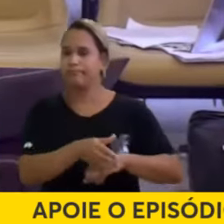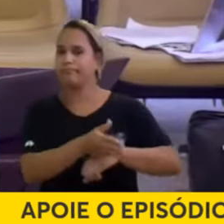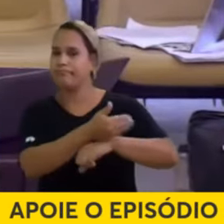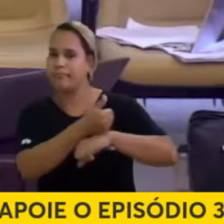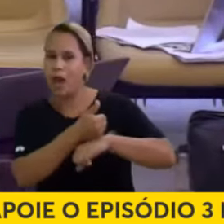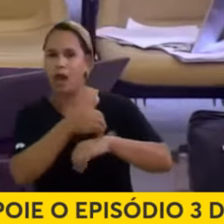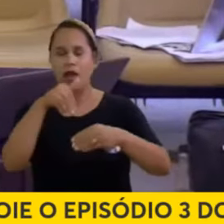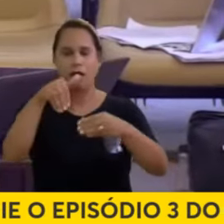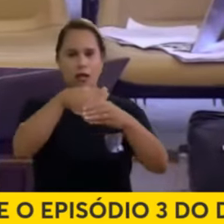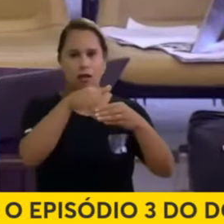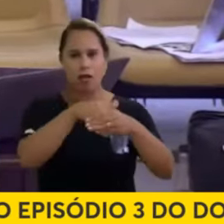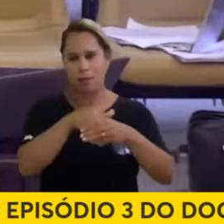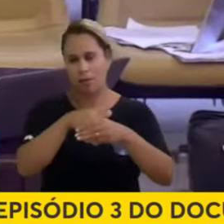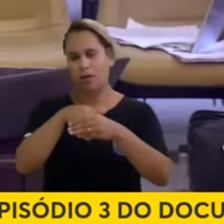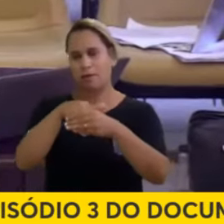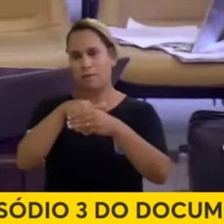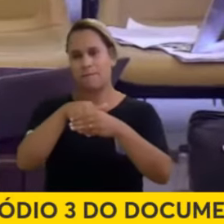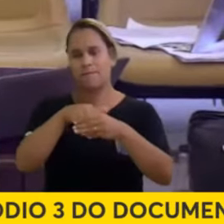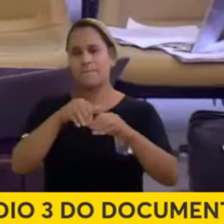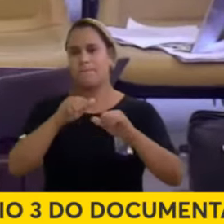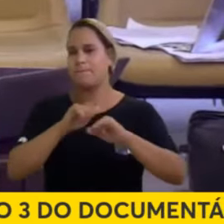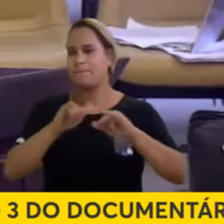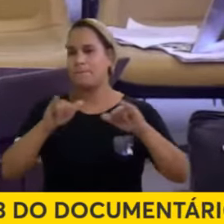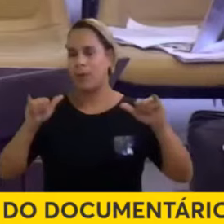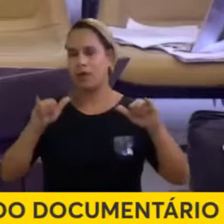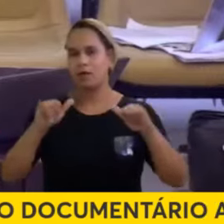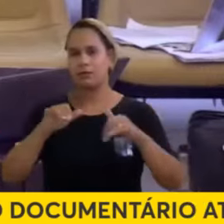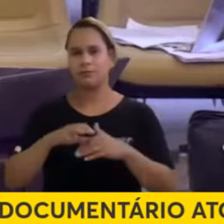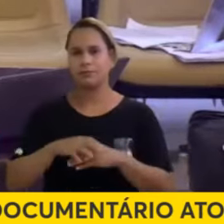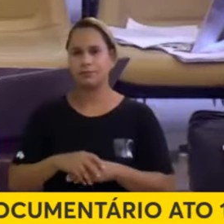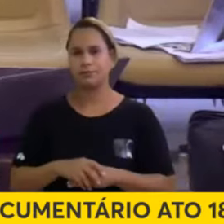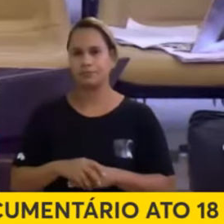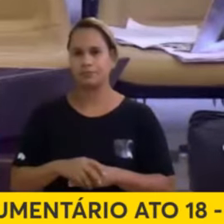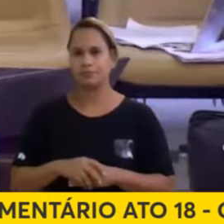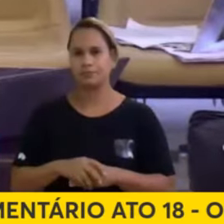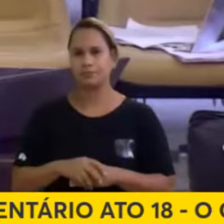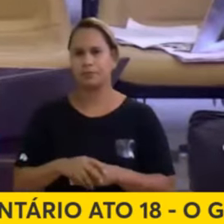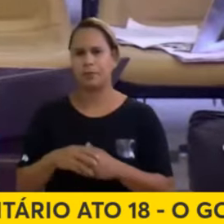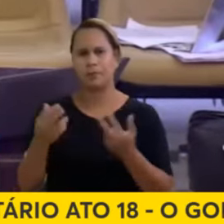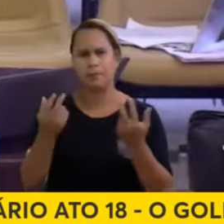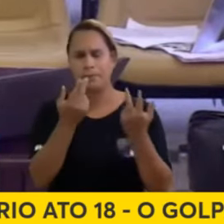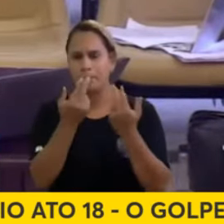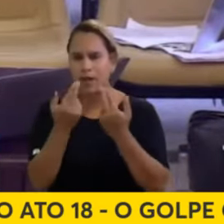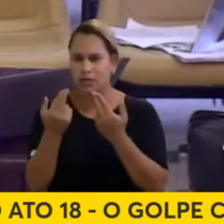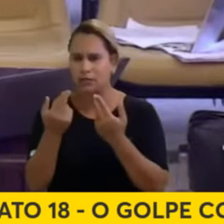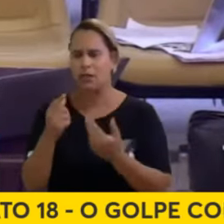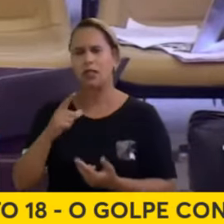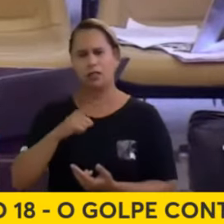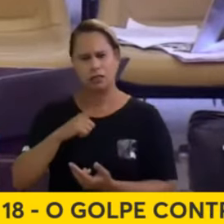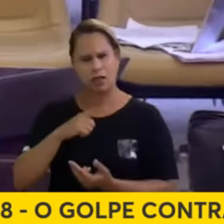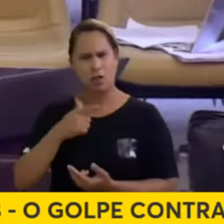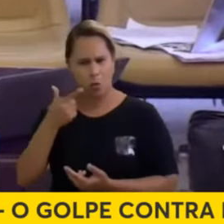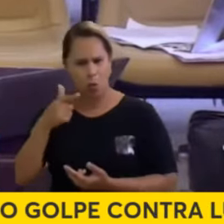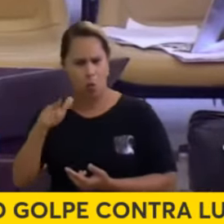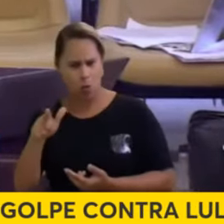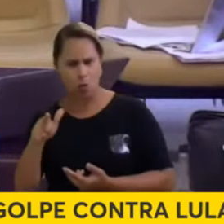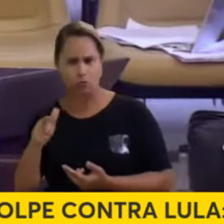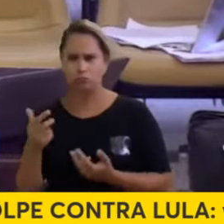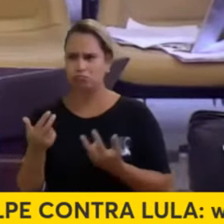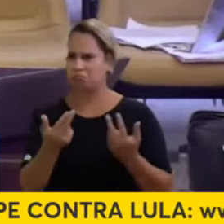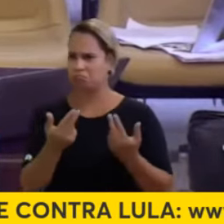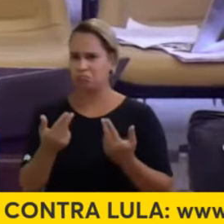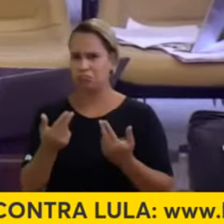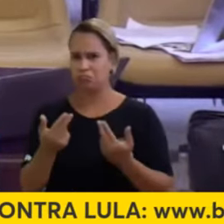pré-campanha semelhante a esse caso do Sérgio moro não casa Senadora S marruda não